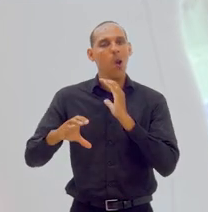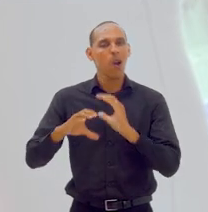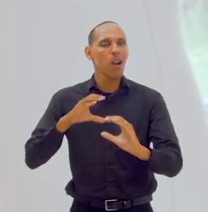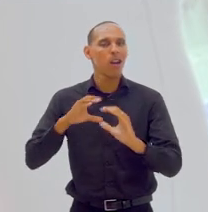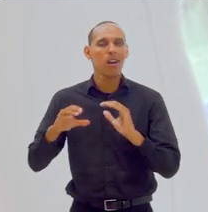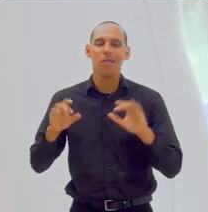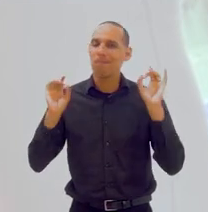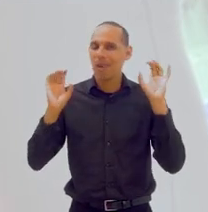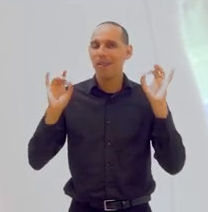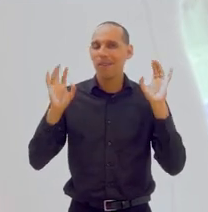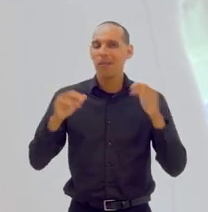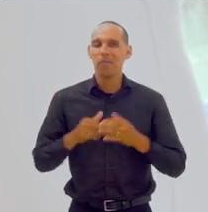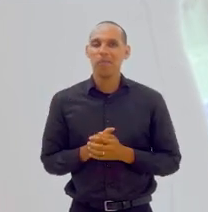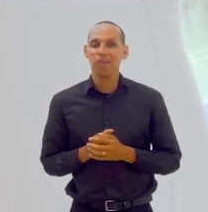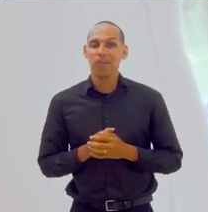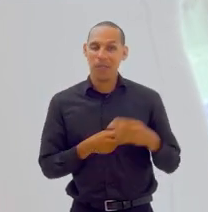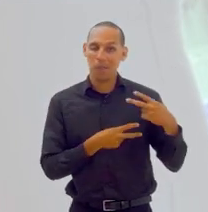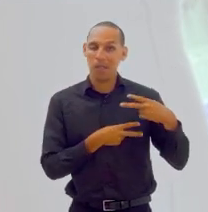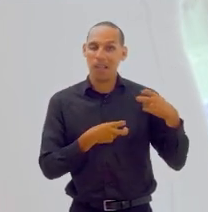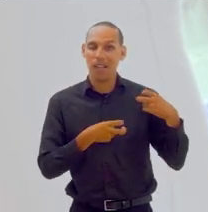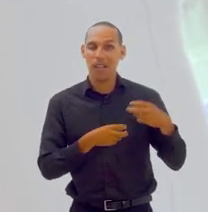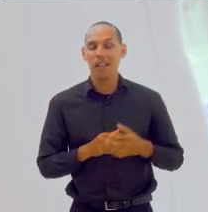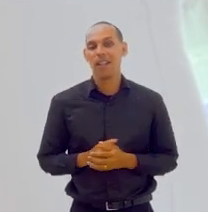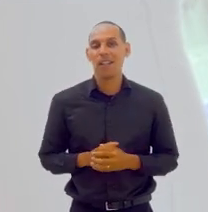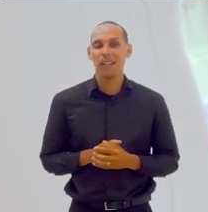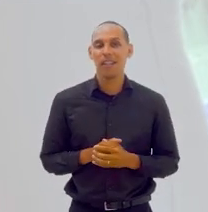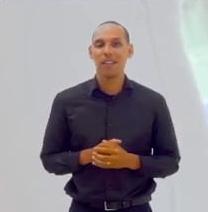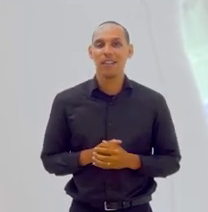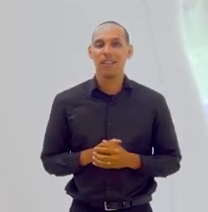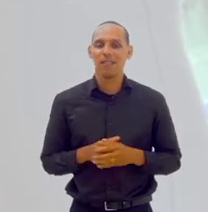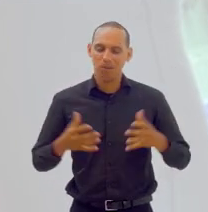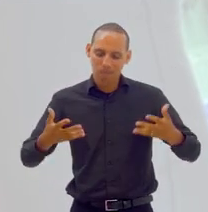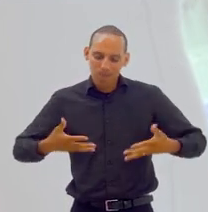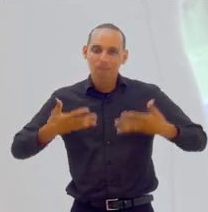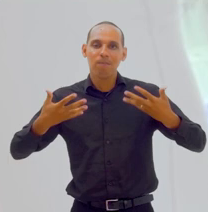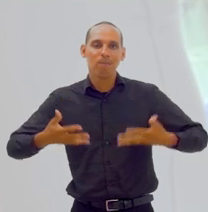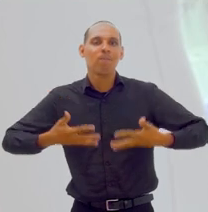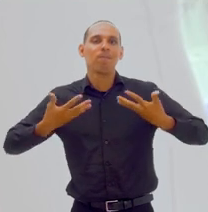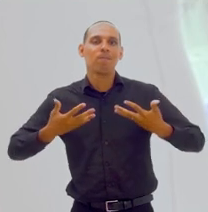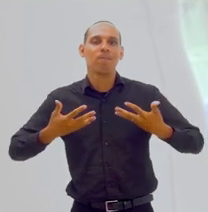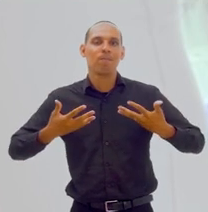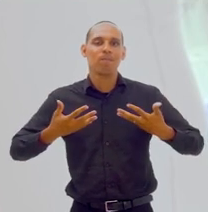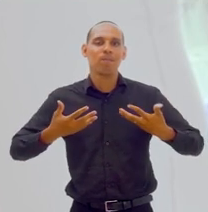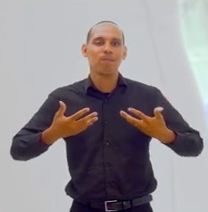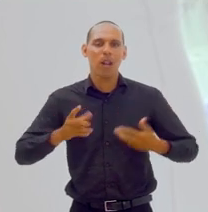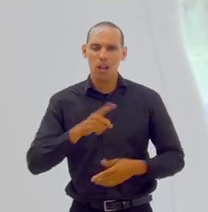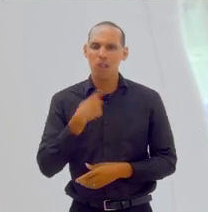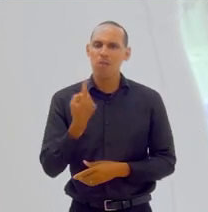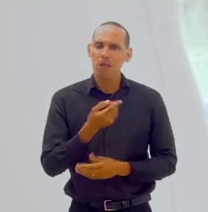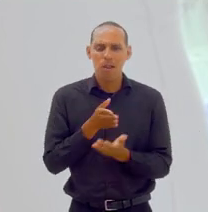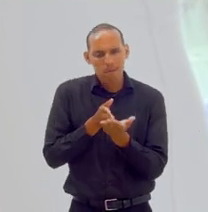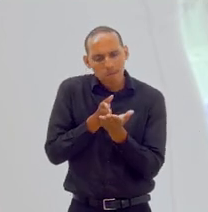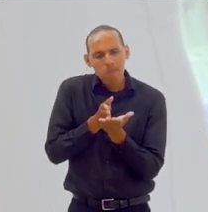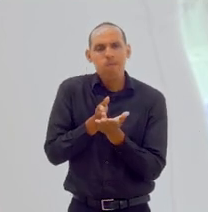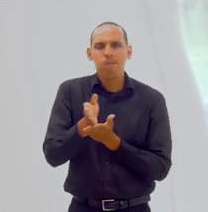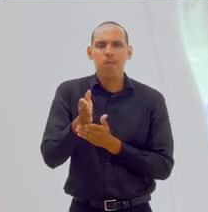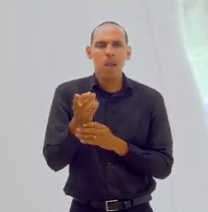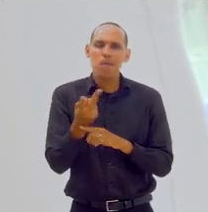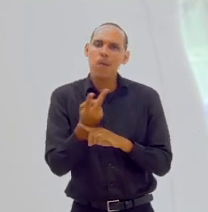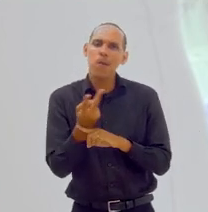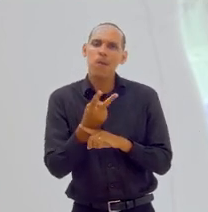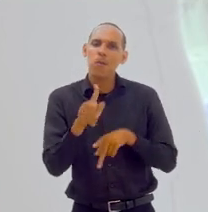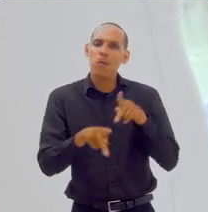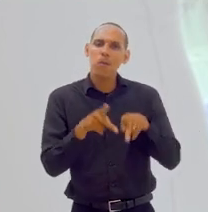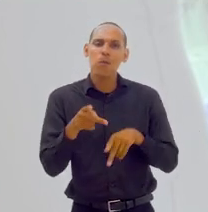e a empresa Petrobras nos incentivou nessa trajetória de buscar um público